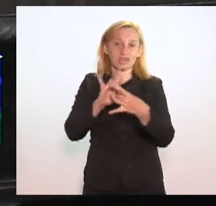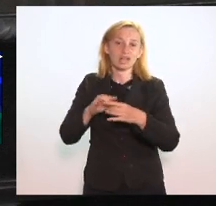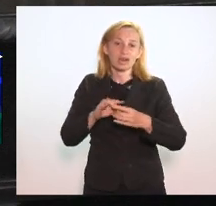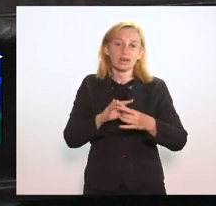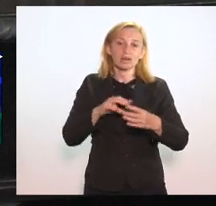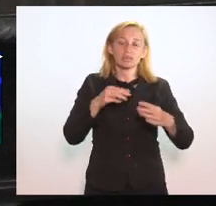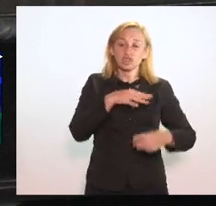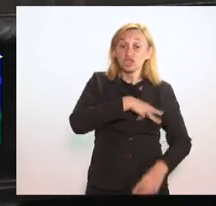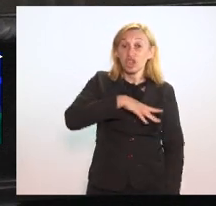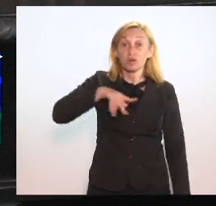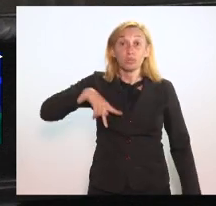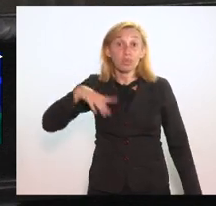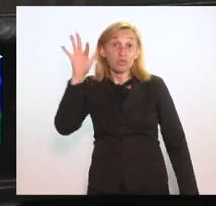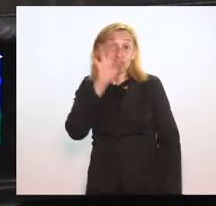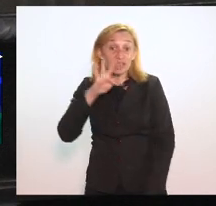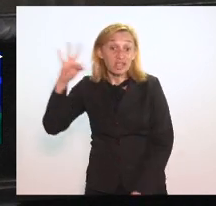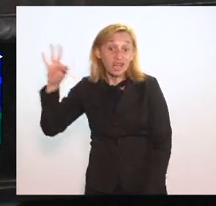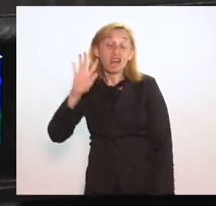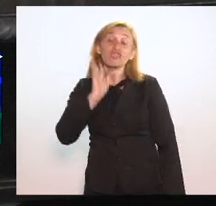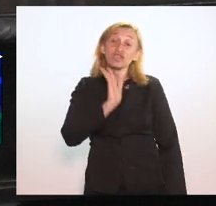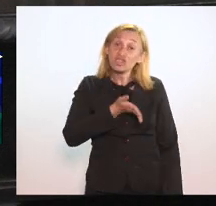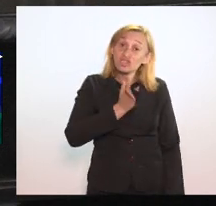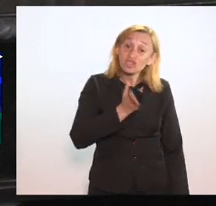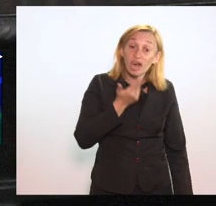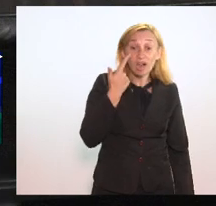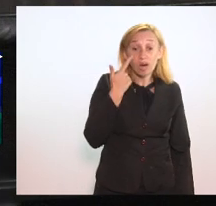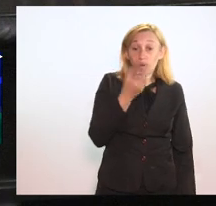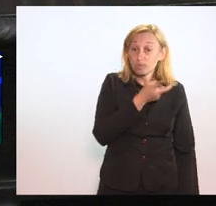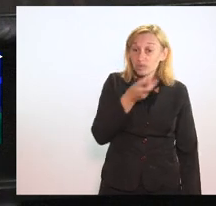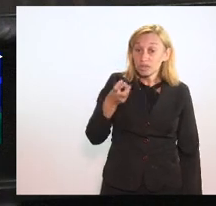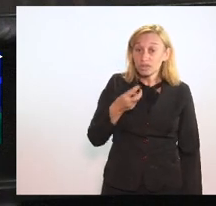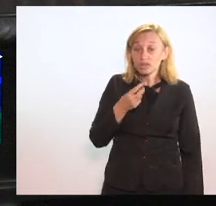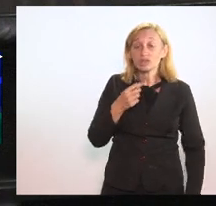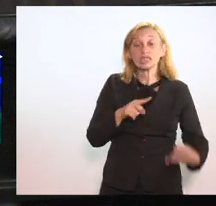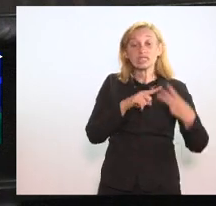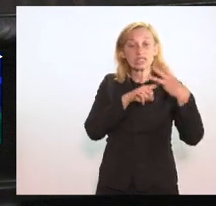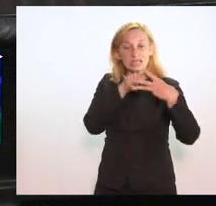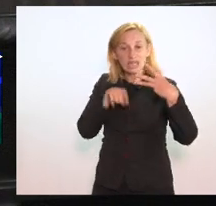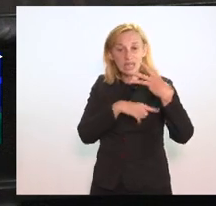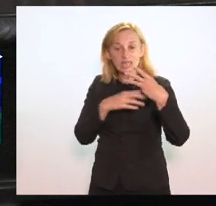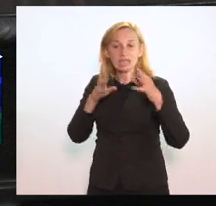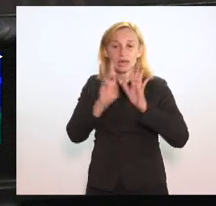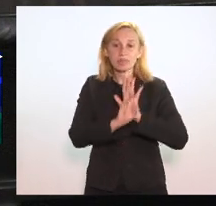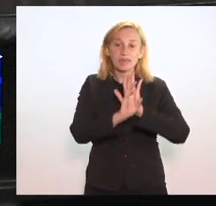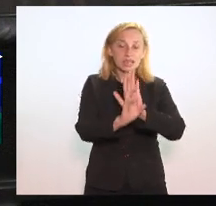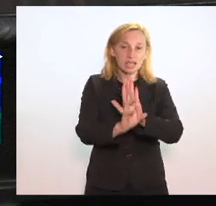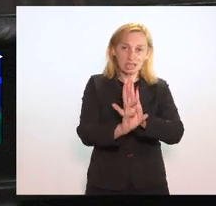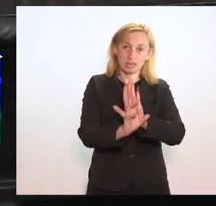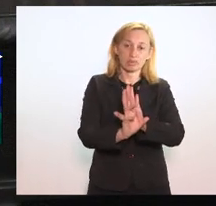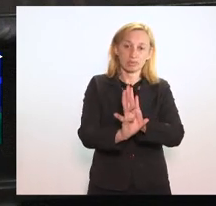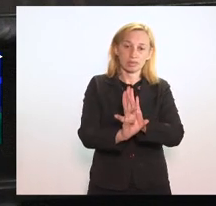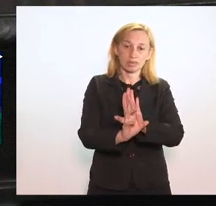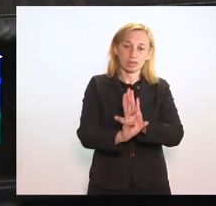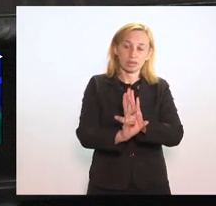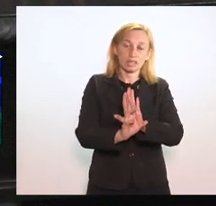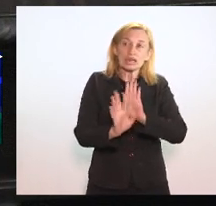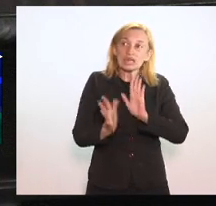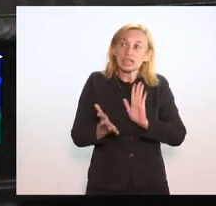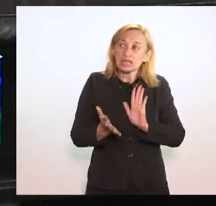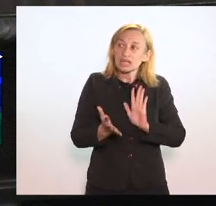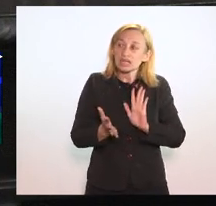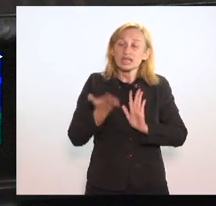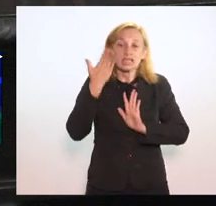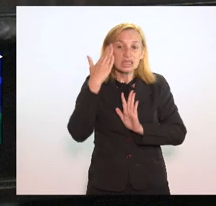Federal em ingrês ou com três representações para é